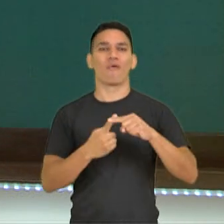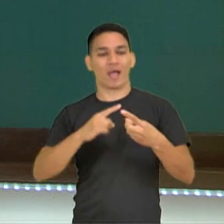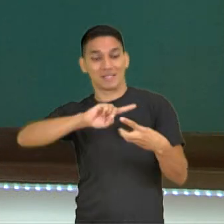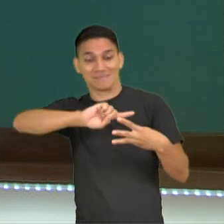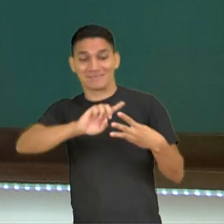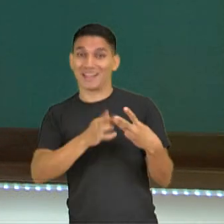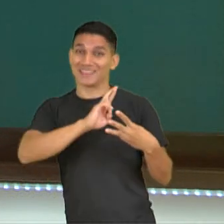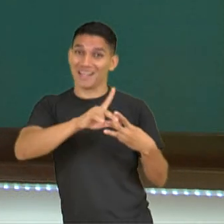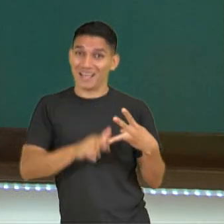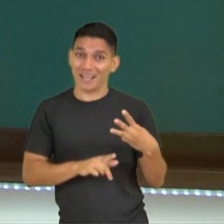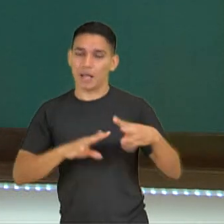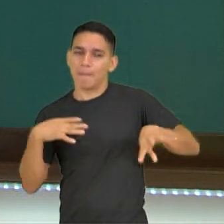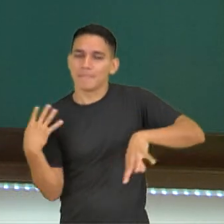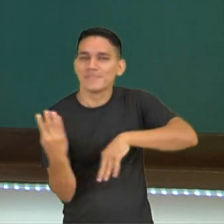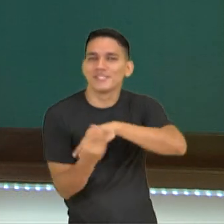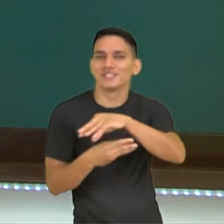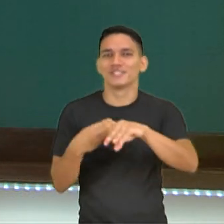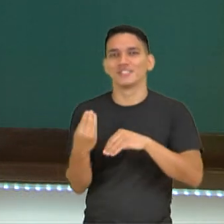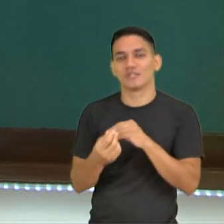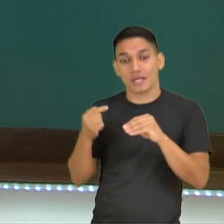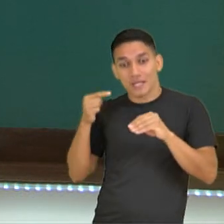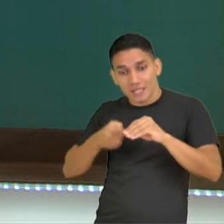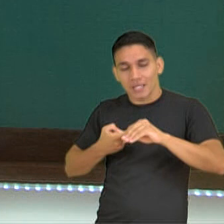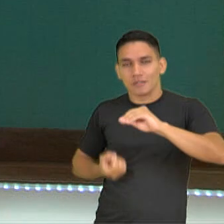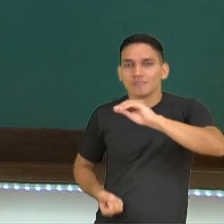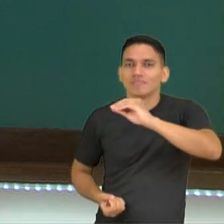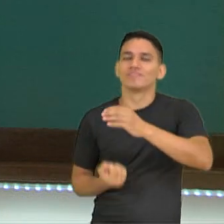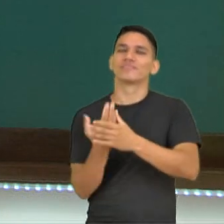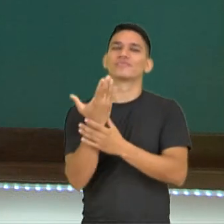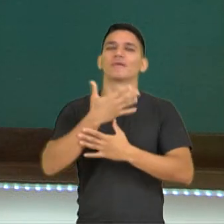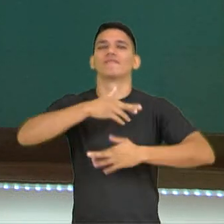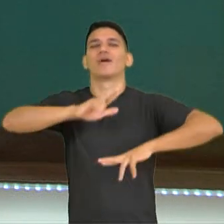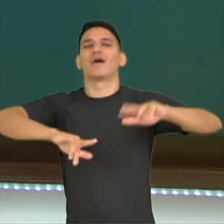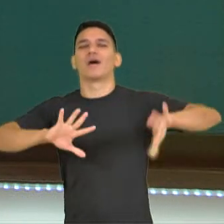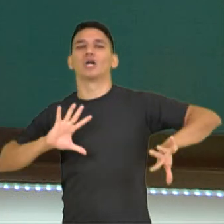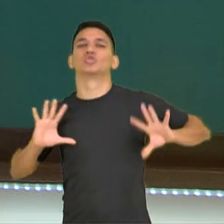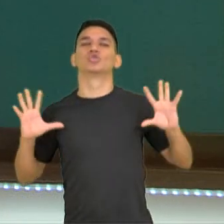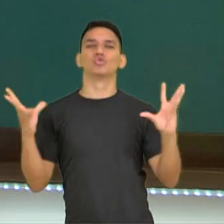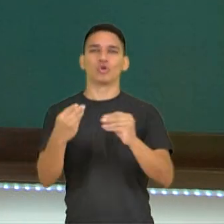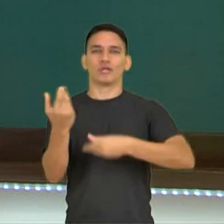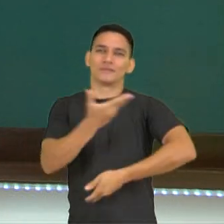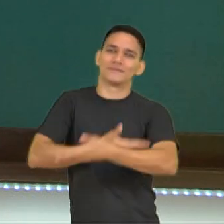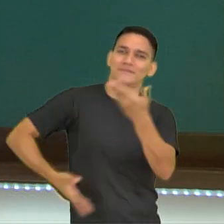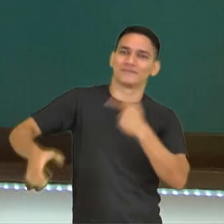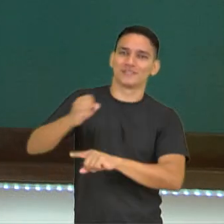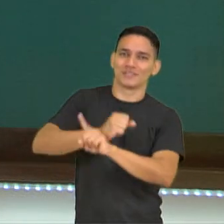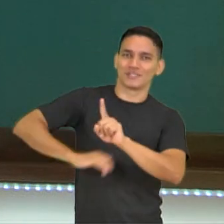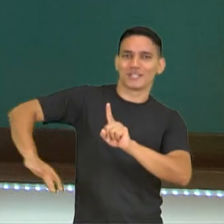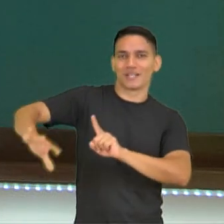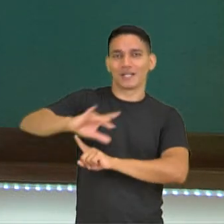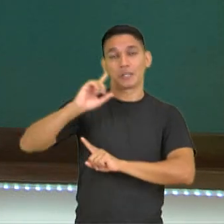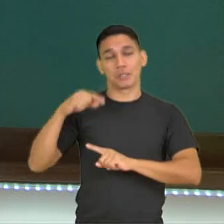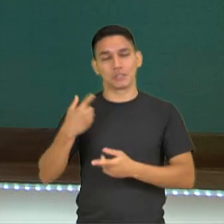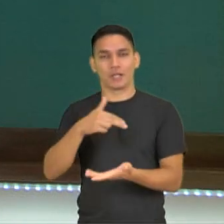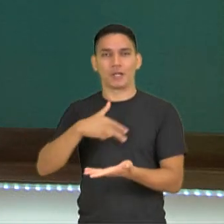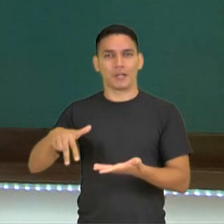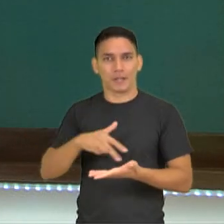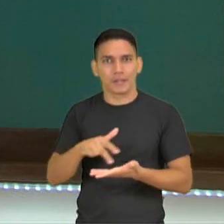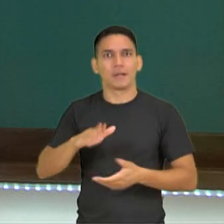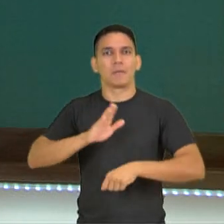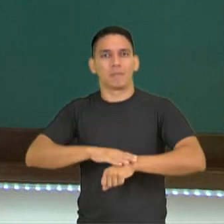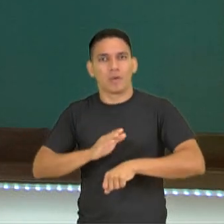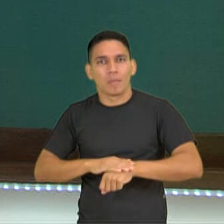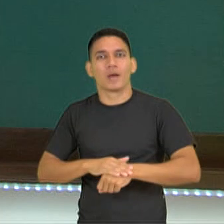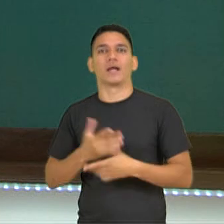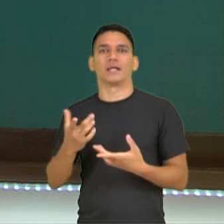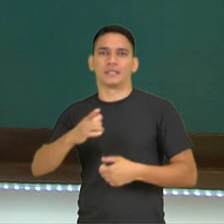diversas danças. Foi isso que promoveu toda a integração da nossa sociedade através da dança. Se em alguns momentos